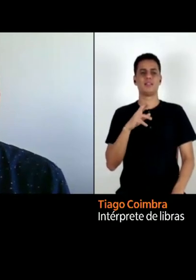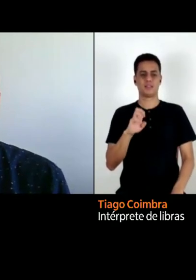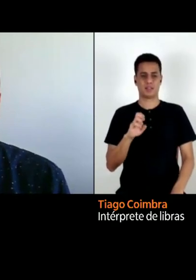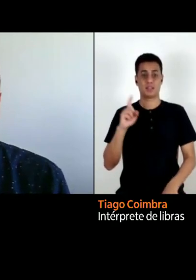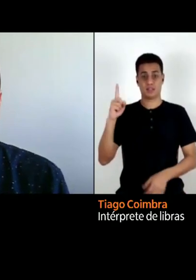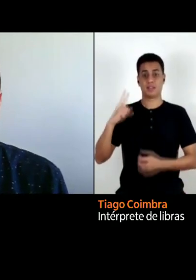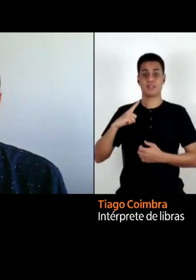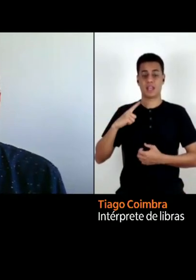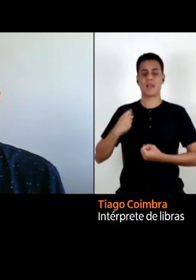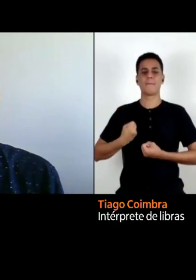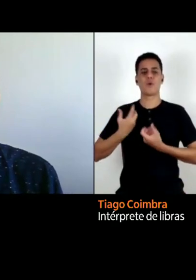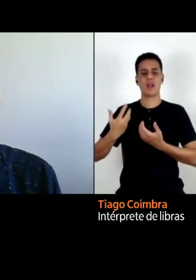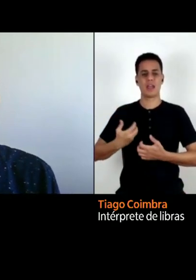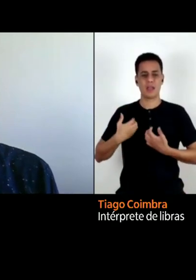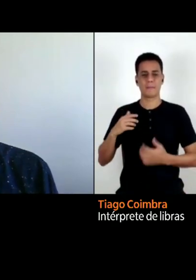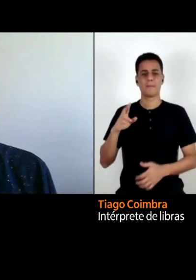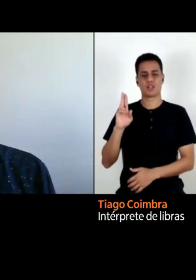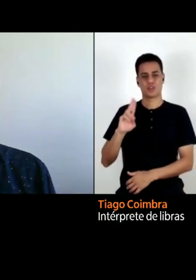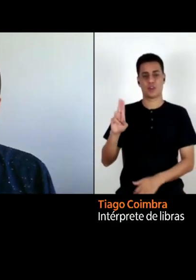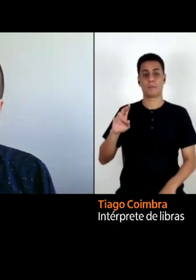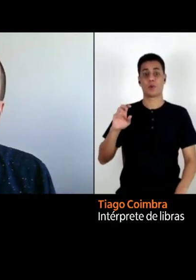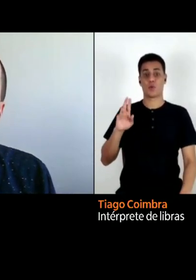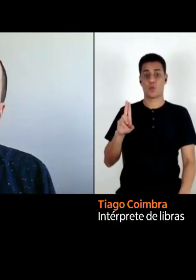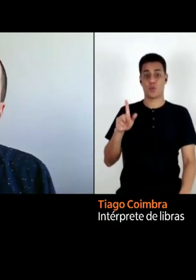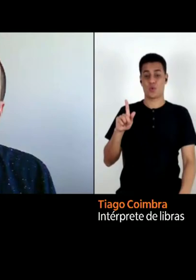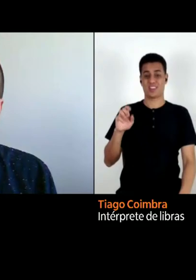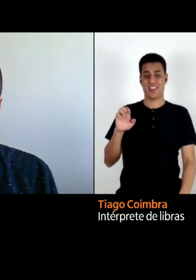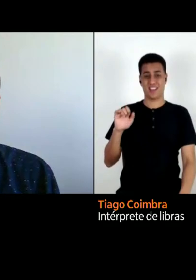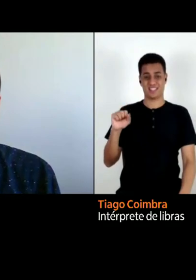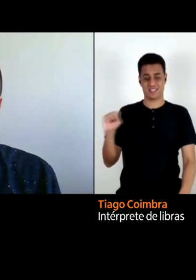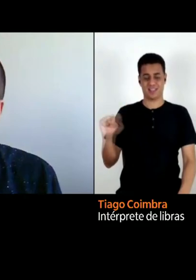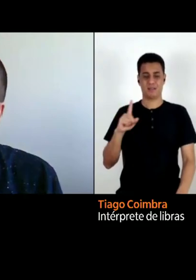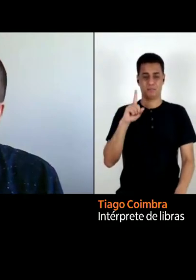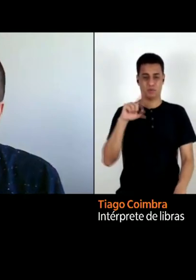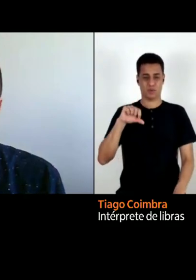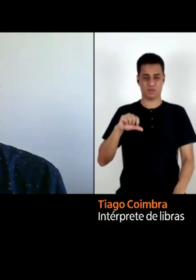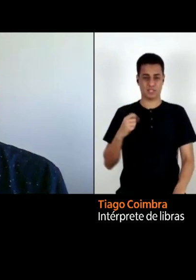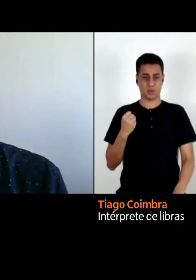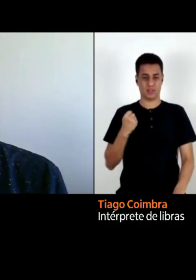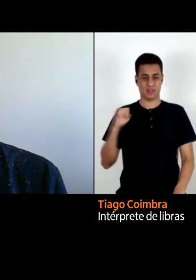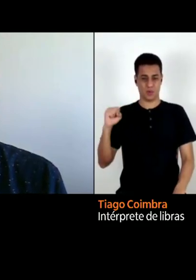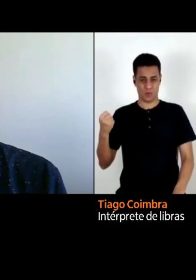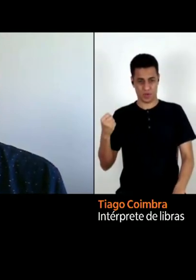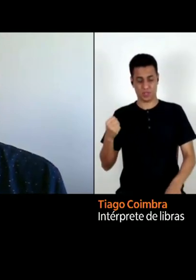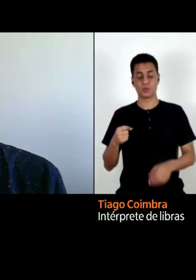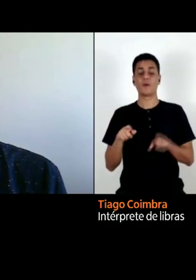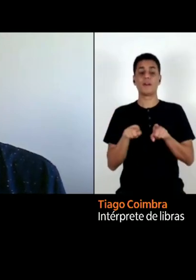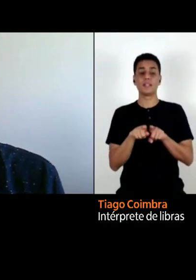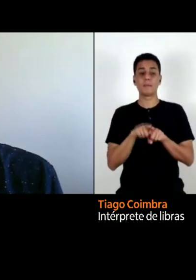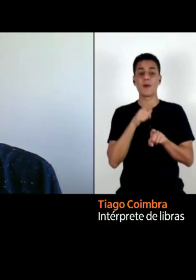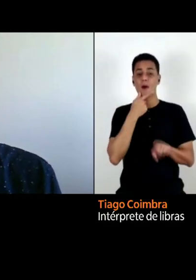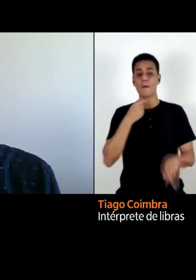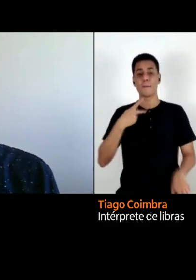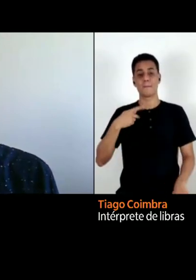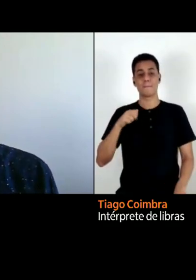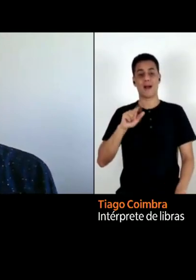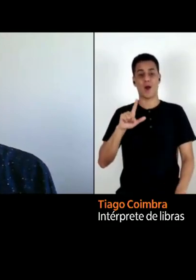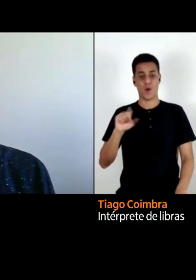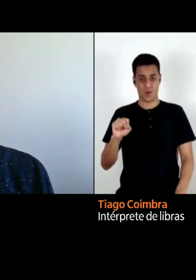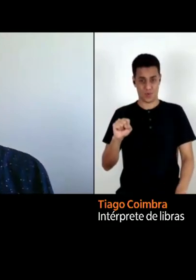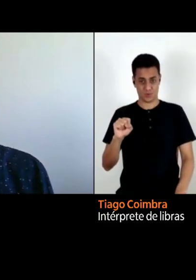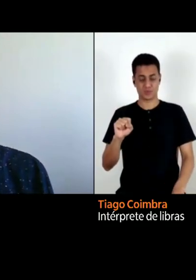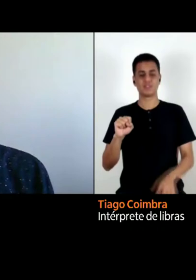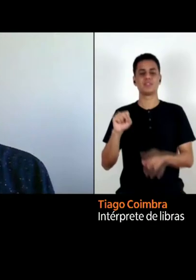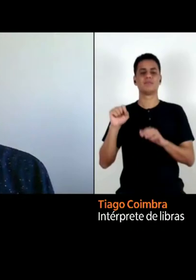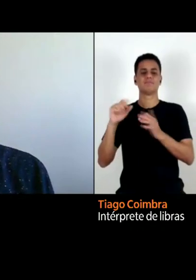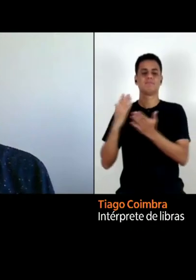Algueza, de 1888, e no poeta norte-americano Ezra Pound, com sua obra Os Cantos.